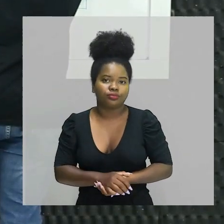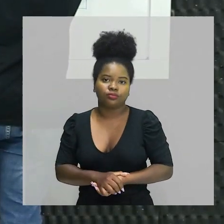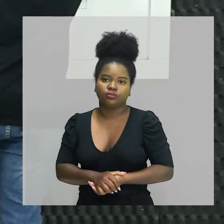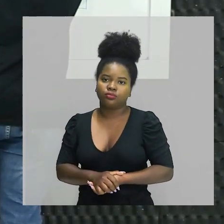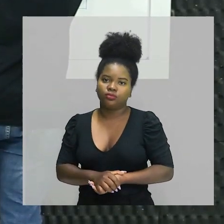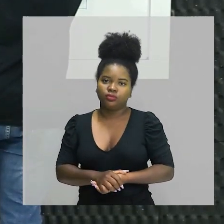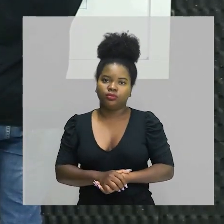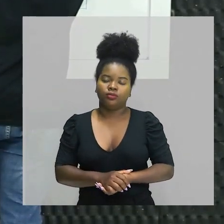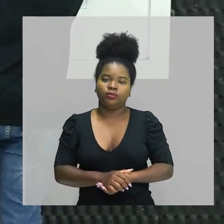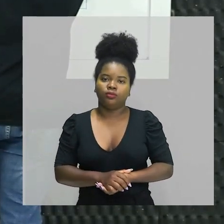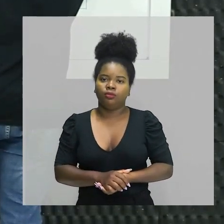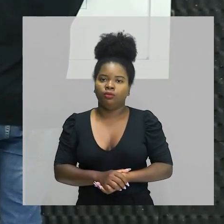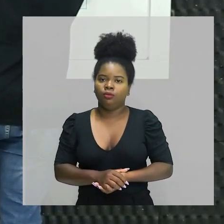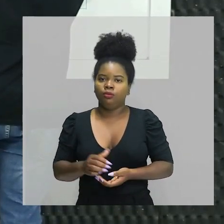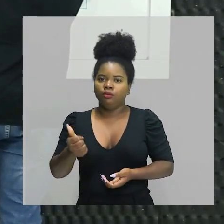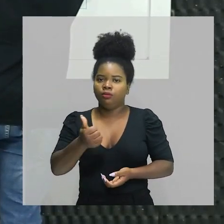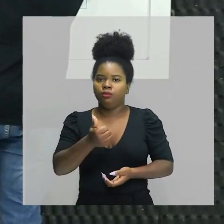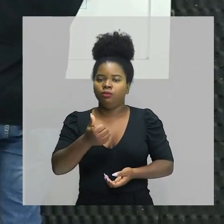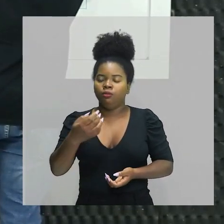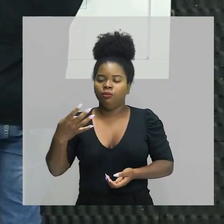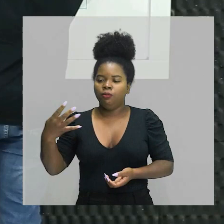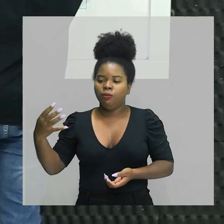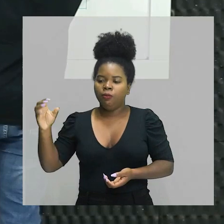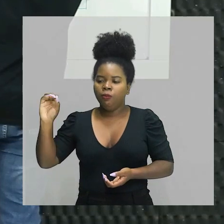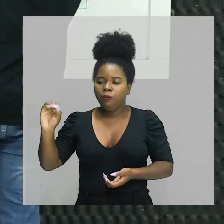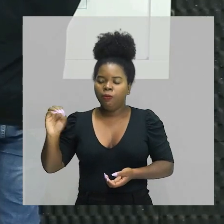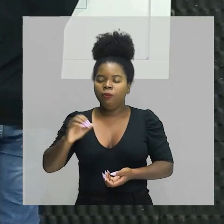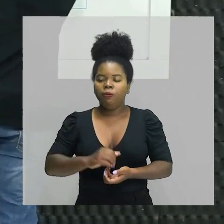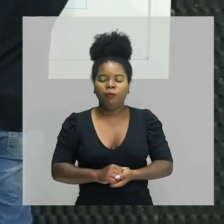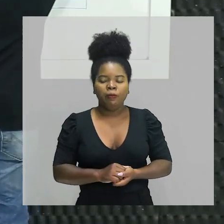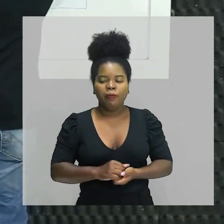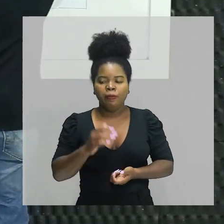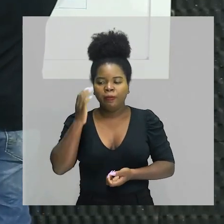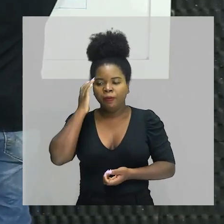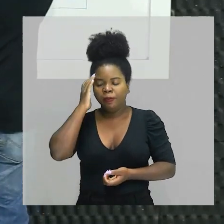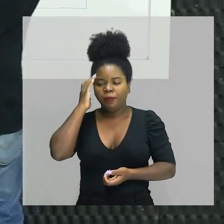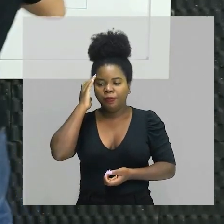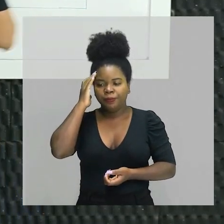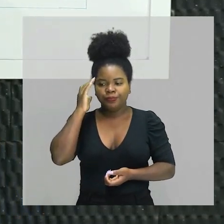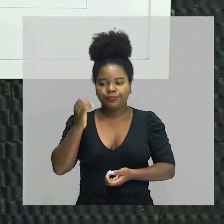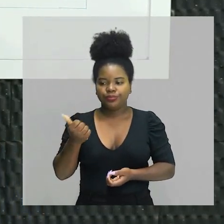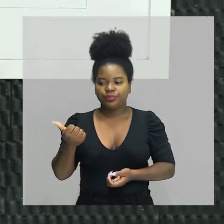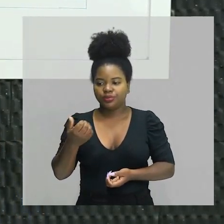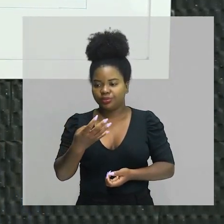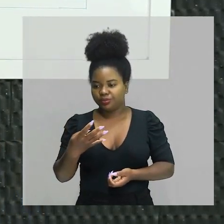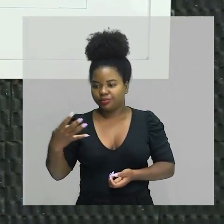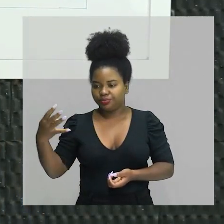é 144, e aqui você acrescenta mais 2 zeros, dá